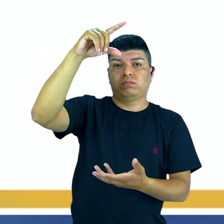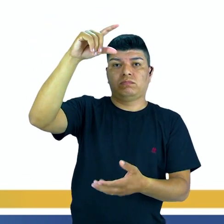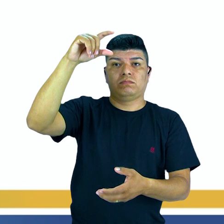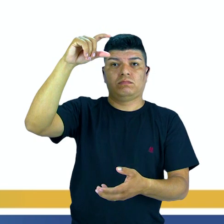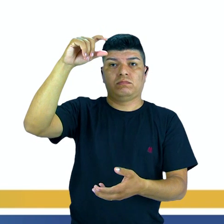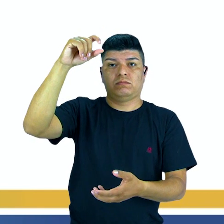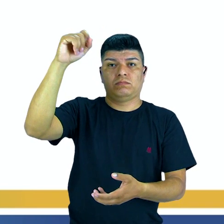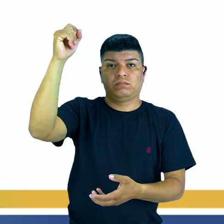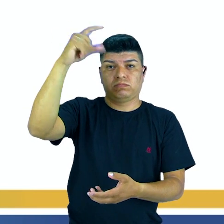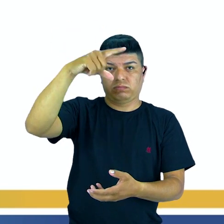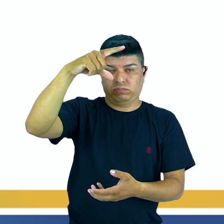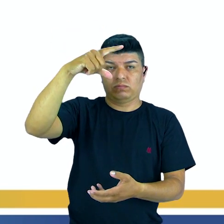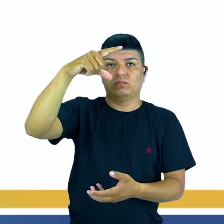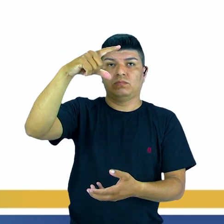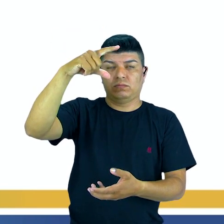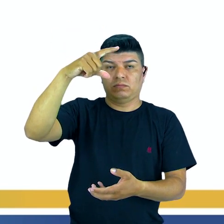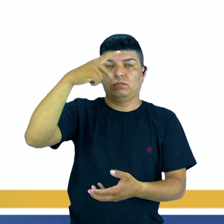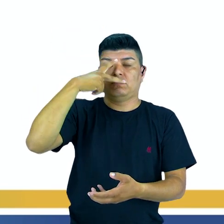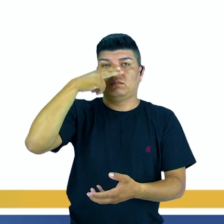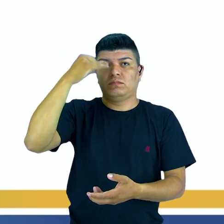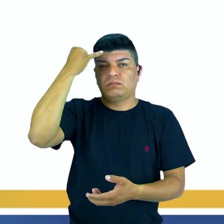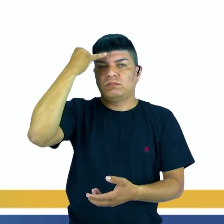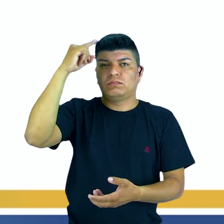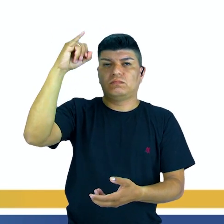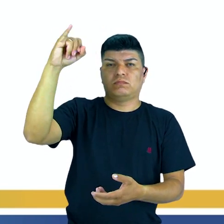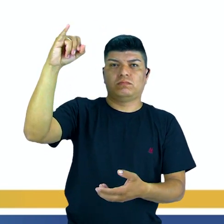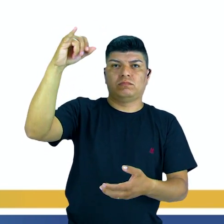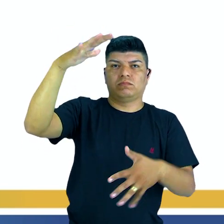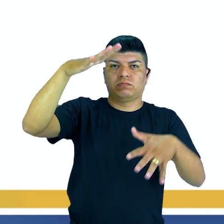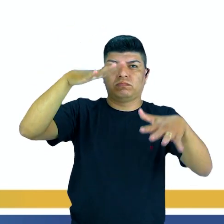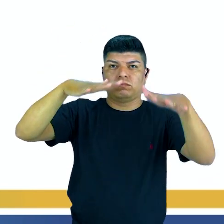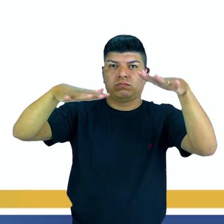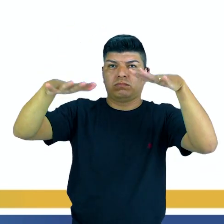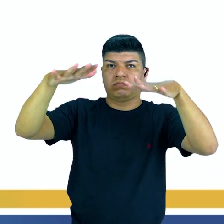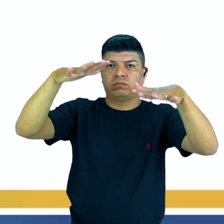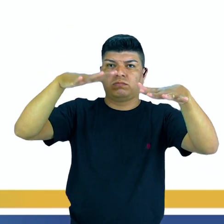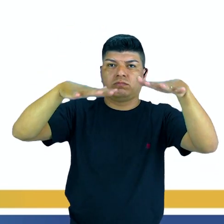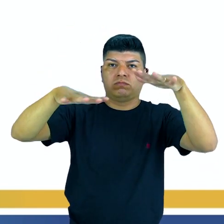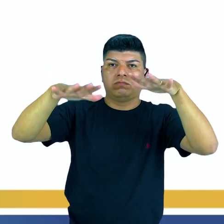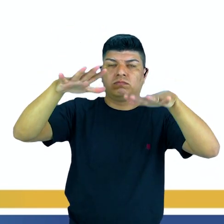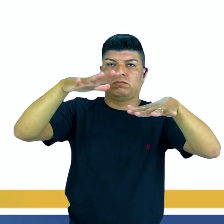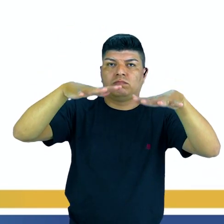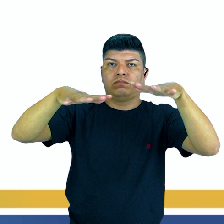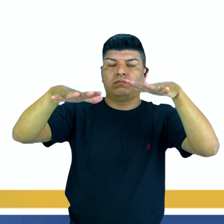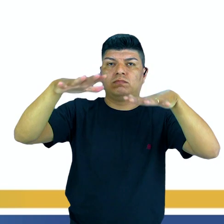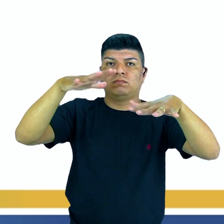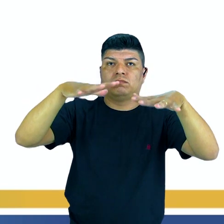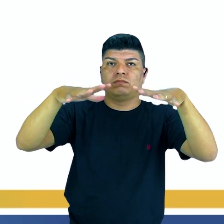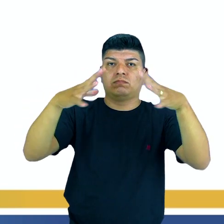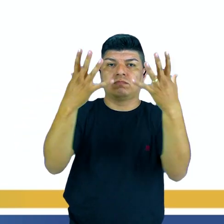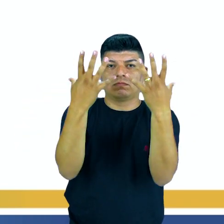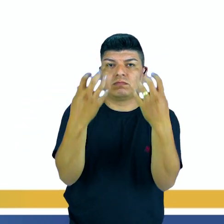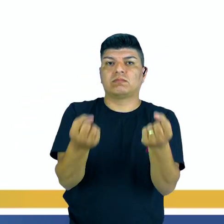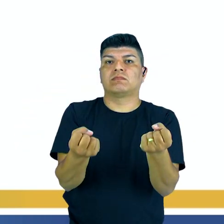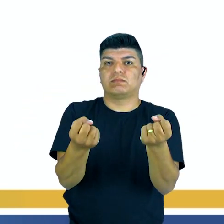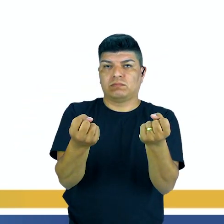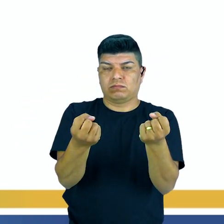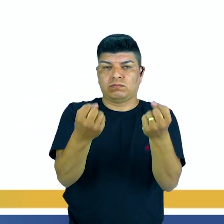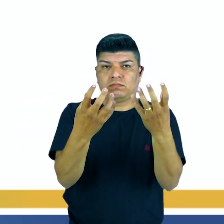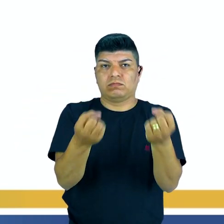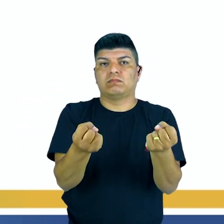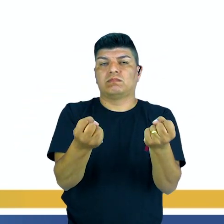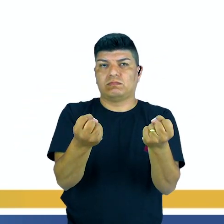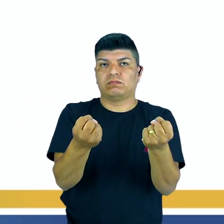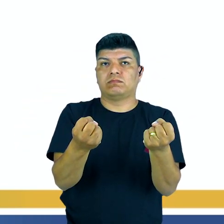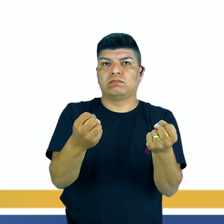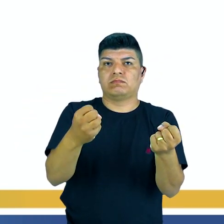Fica fazendo aquelas órbitas, né? A ideia da gravidade, tá? Atrai os planetas ali, certo? Então